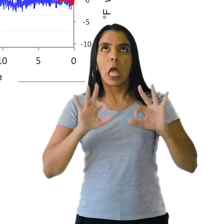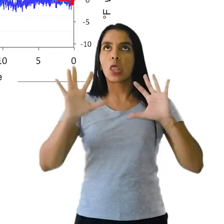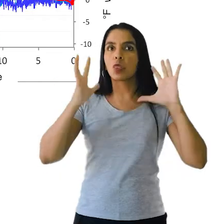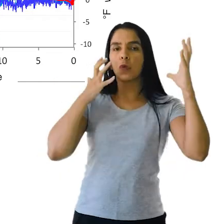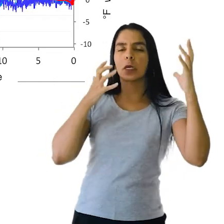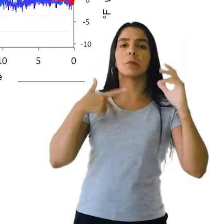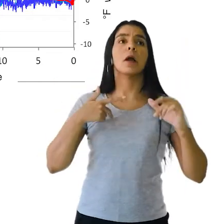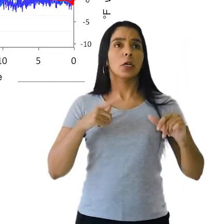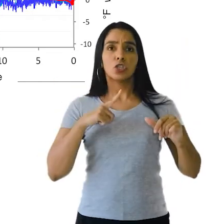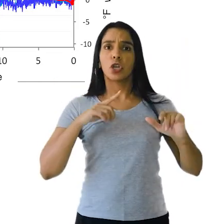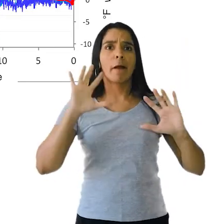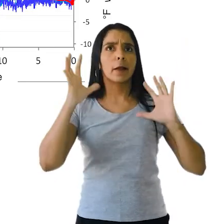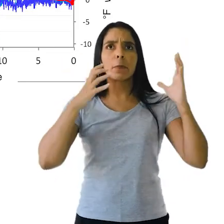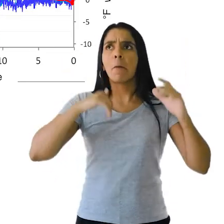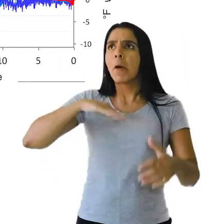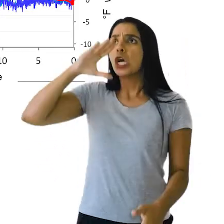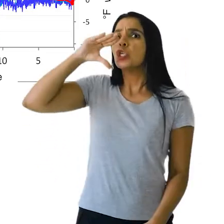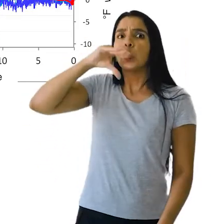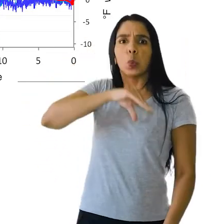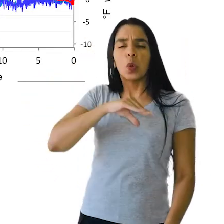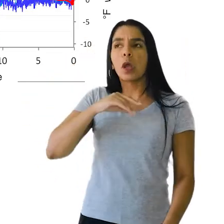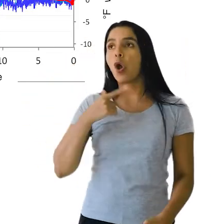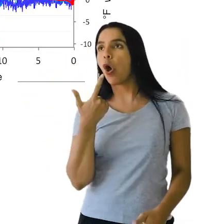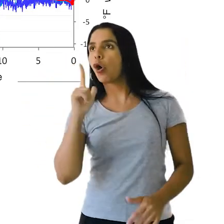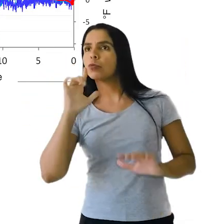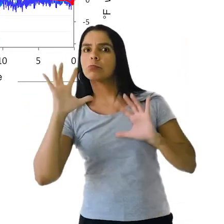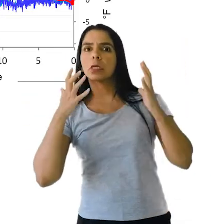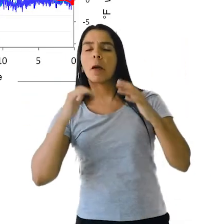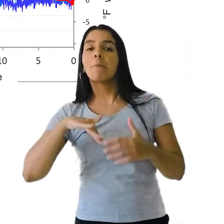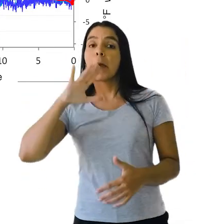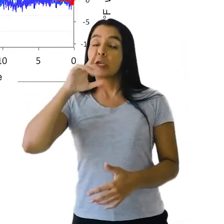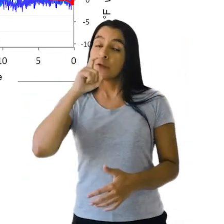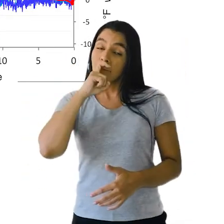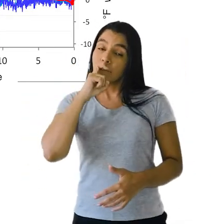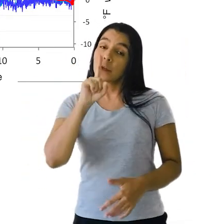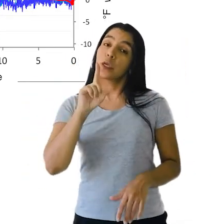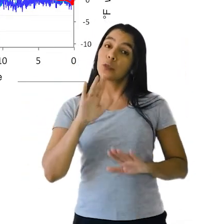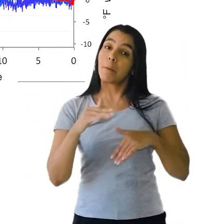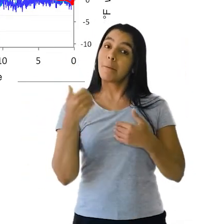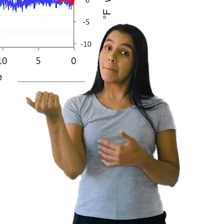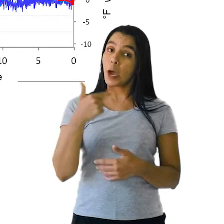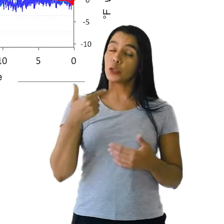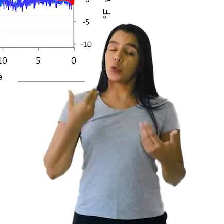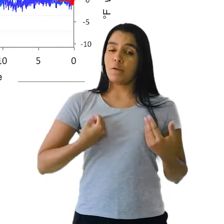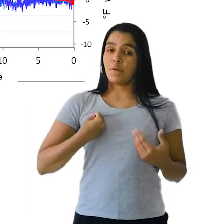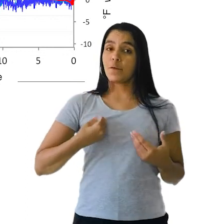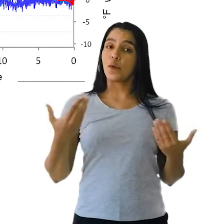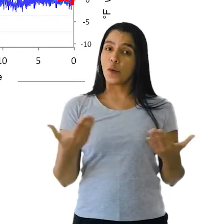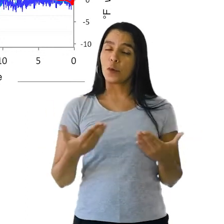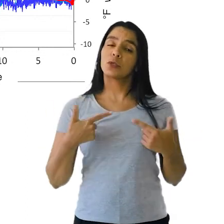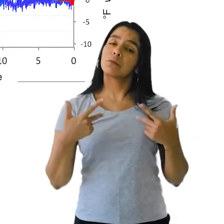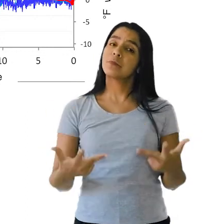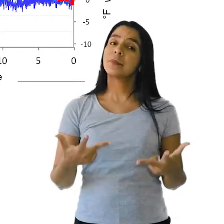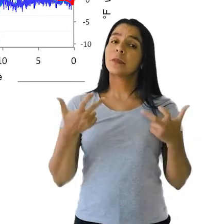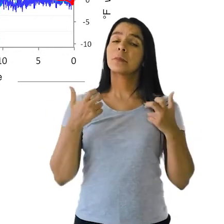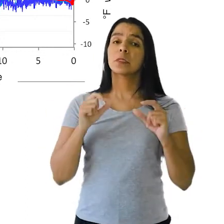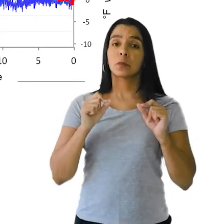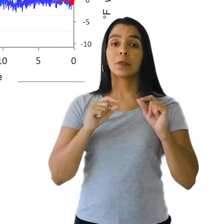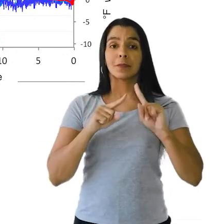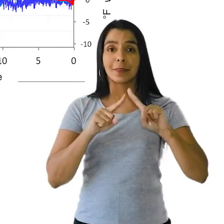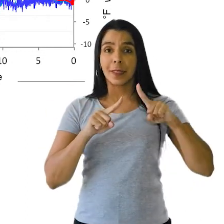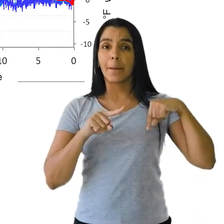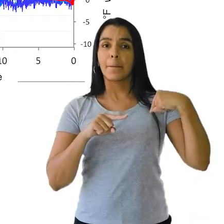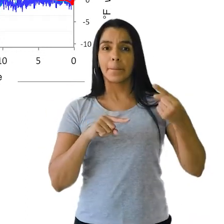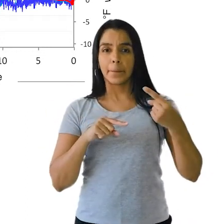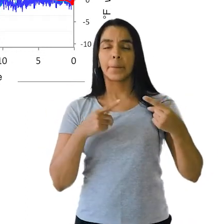alta instabilidade climática, com climas extremamente mais quentes e alguns climas mais frios do que o que a gente vivencia